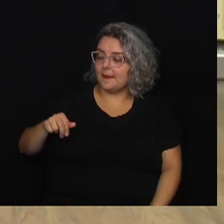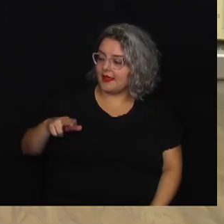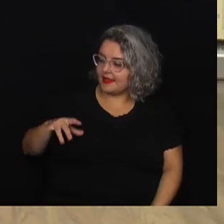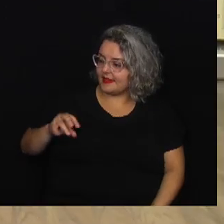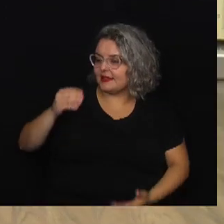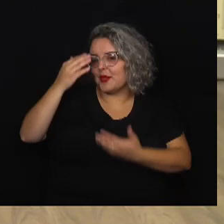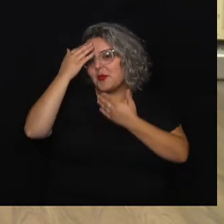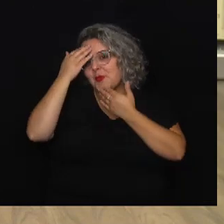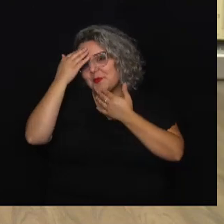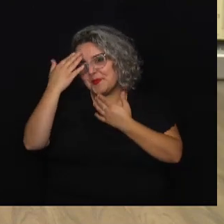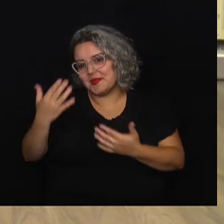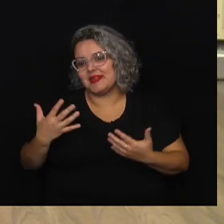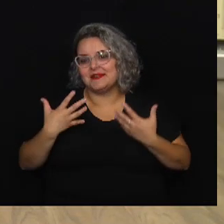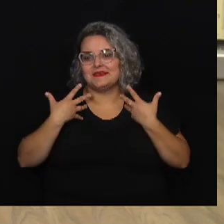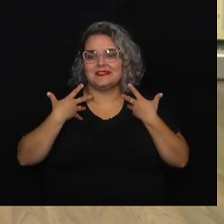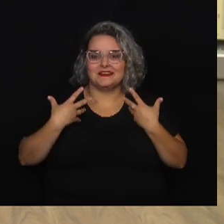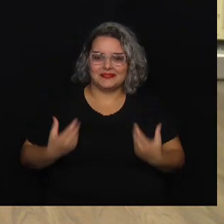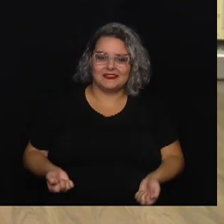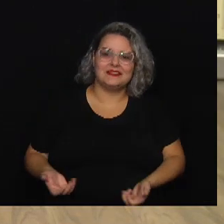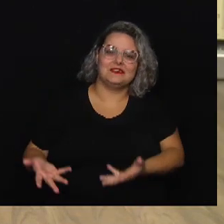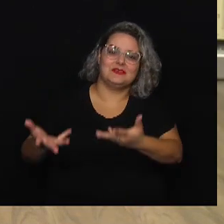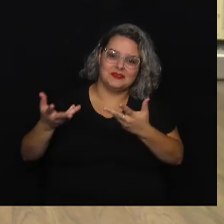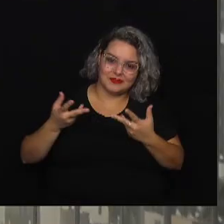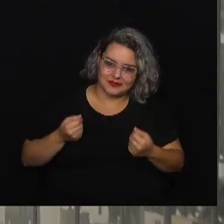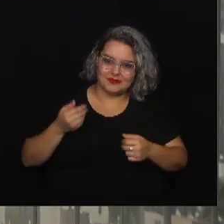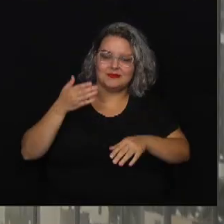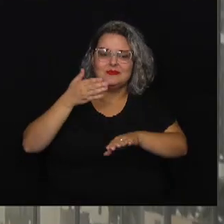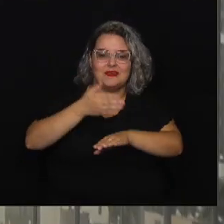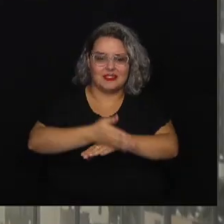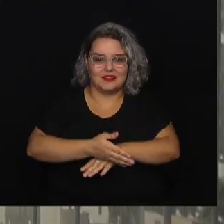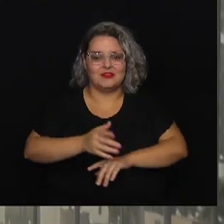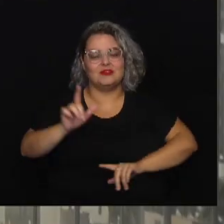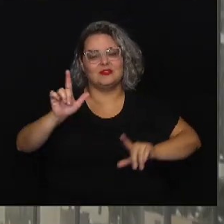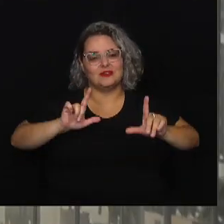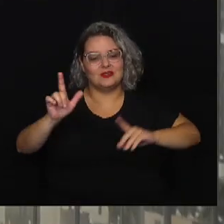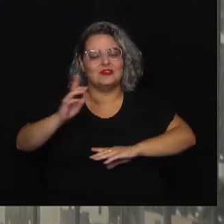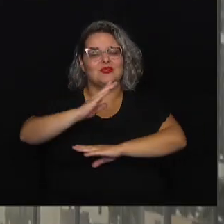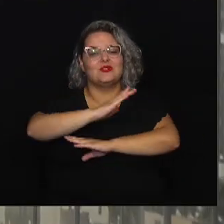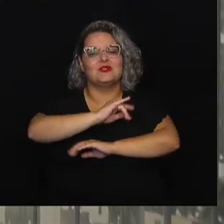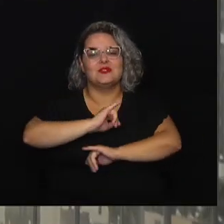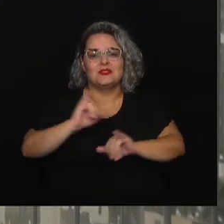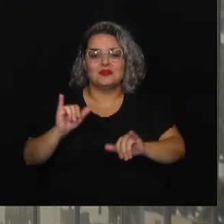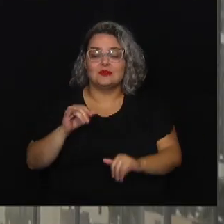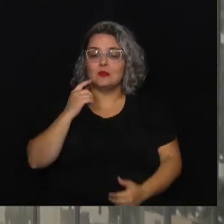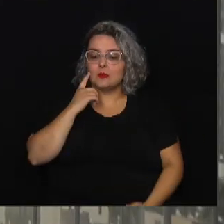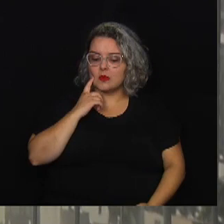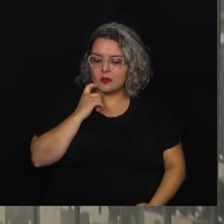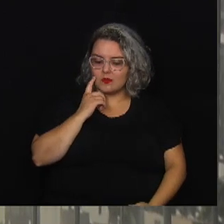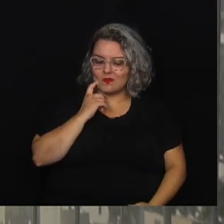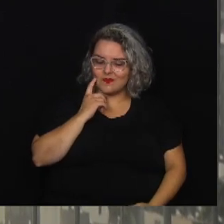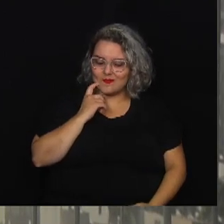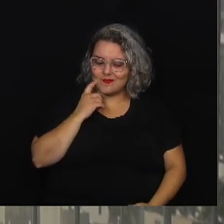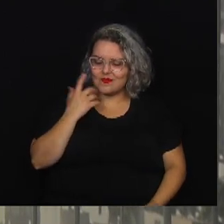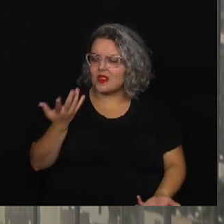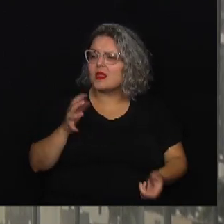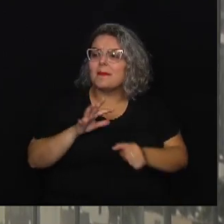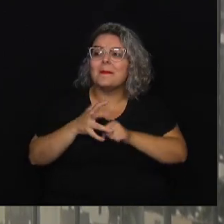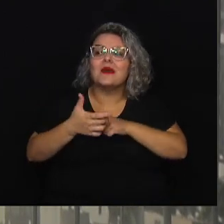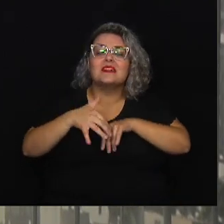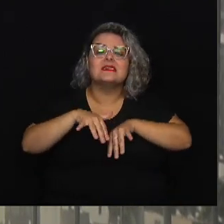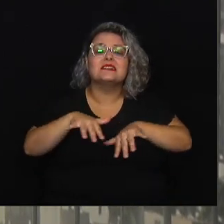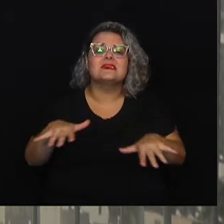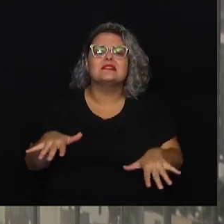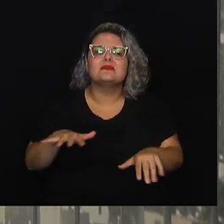por ter aceito o convite para participar aqui do nosso Câmara Notícia. E pandemia da